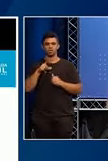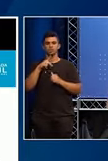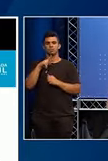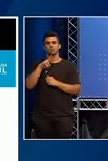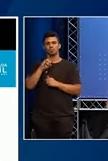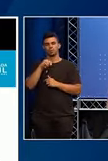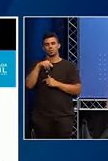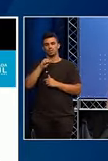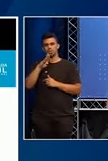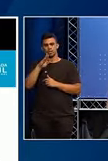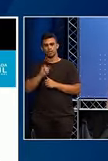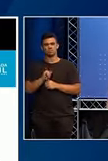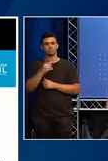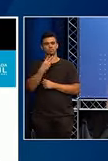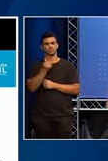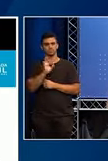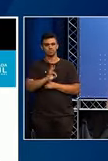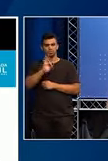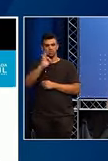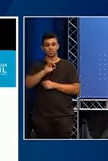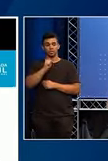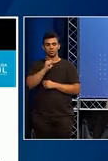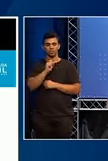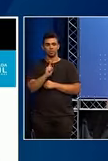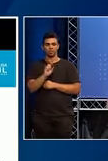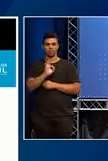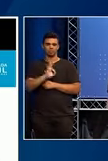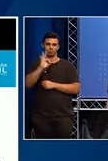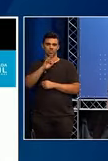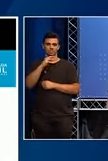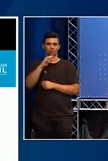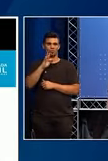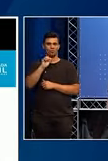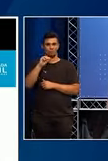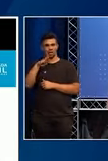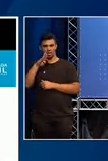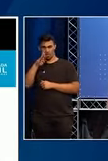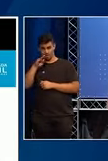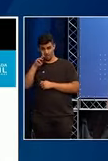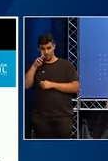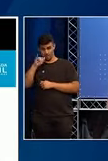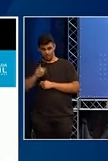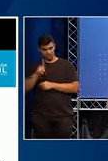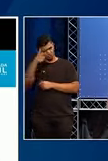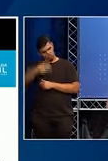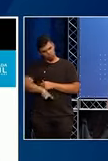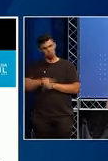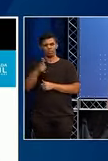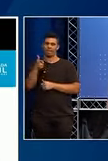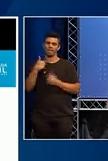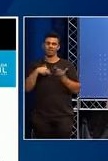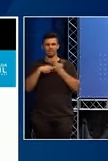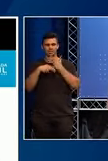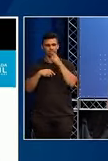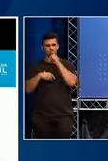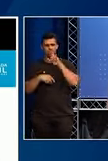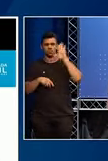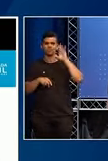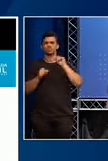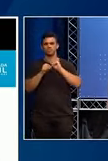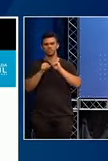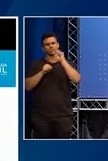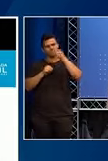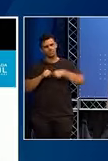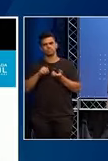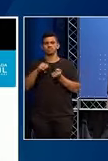e 81% no FAMP. De novo, a gente promete, cumpre, a Caixa é o banco também das micro e pequenas